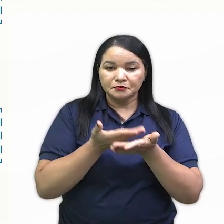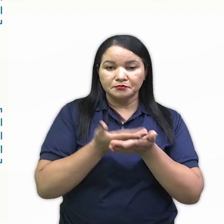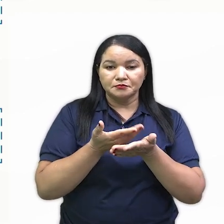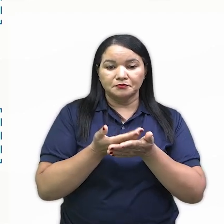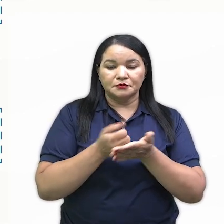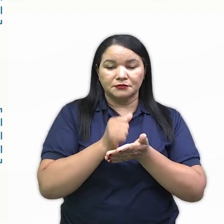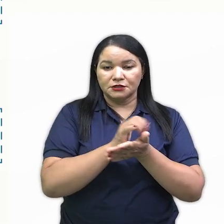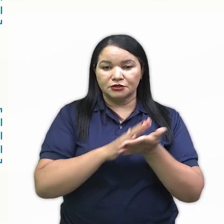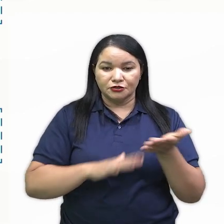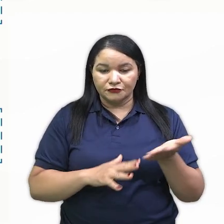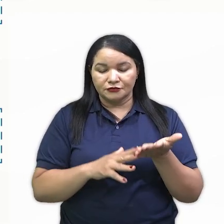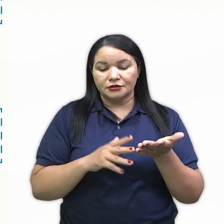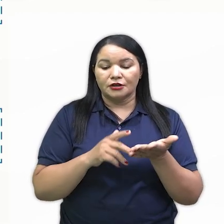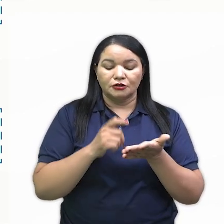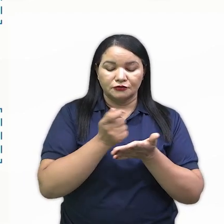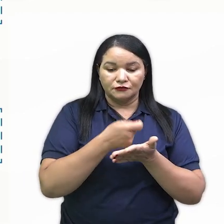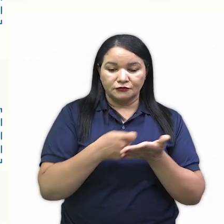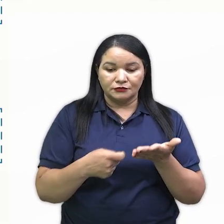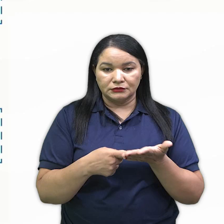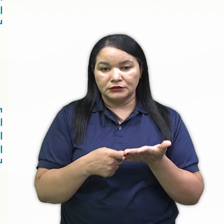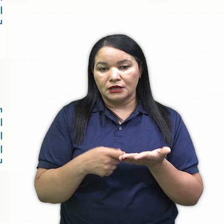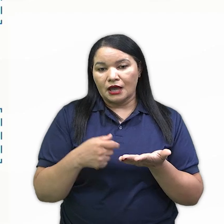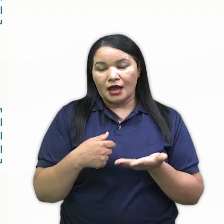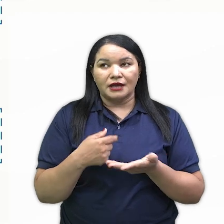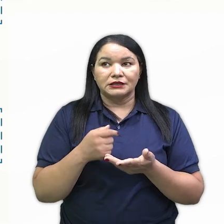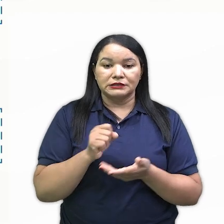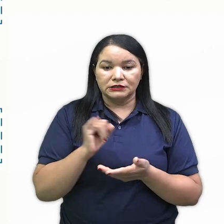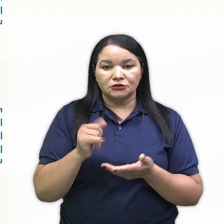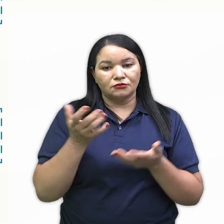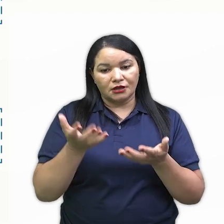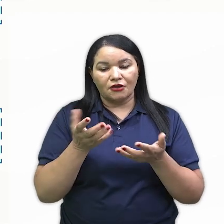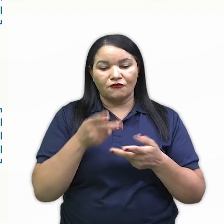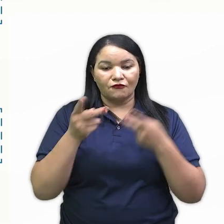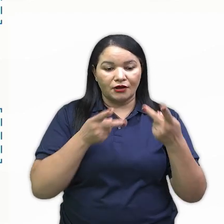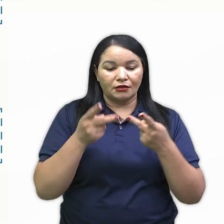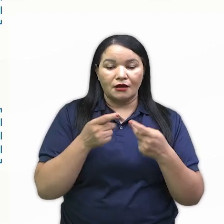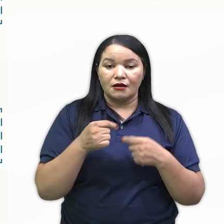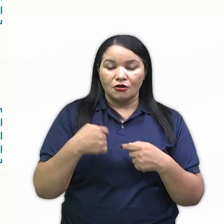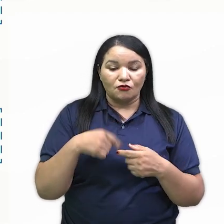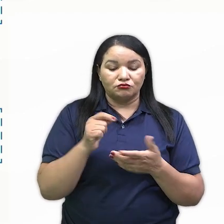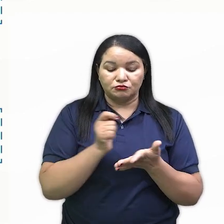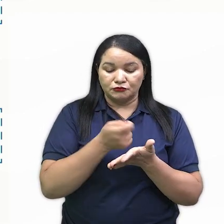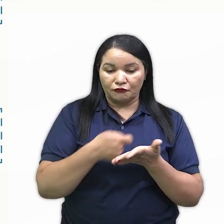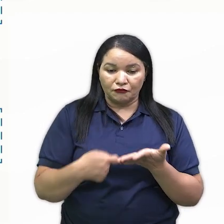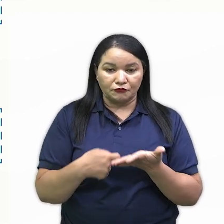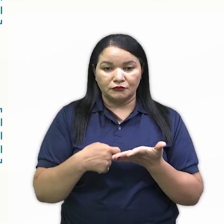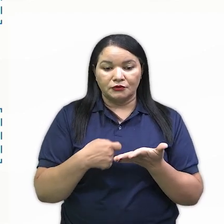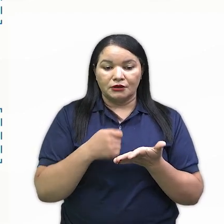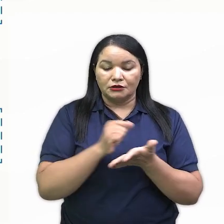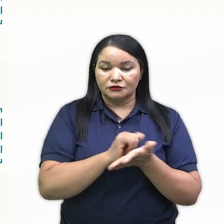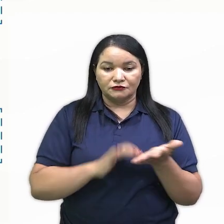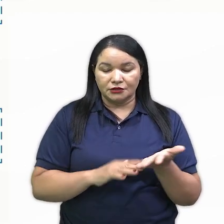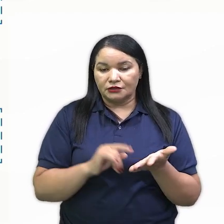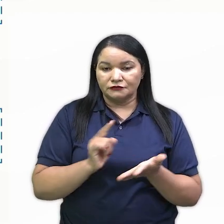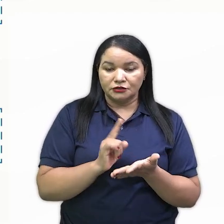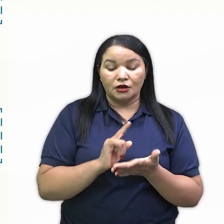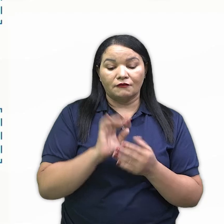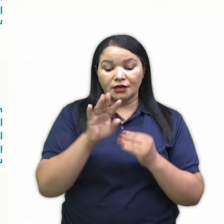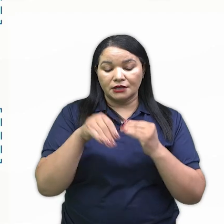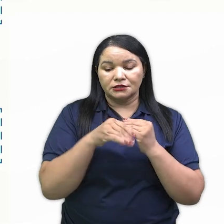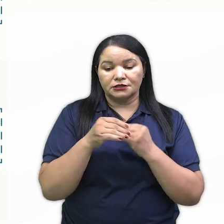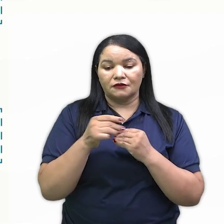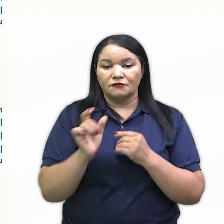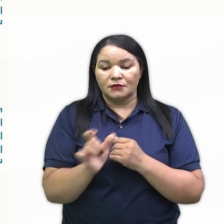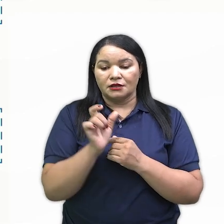Se eu quiser dizer assim, eu não estava, I was not. Eu ia acrescentar